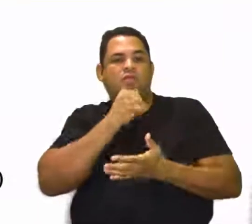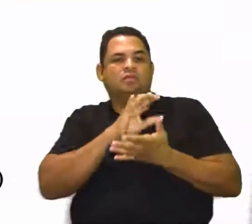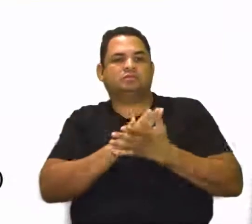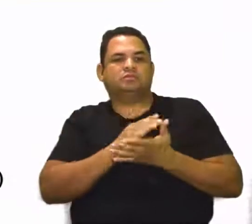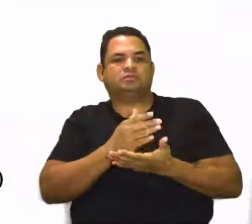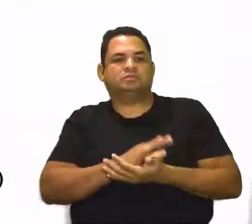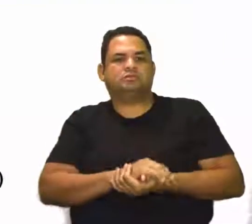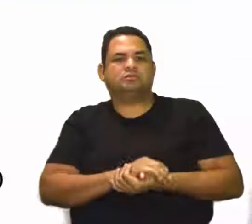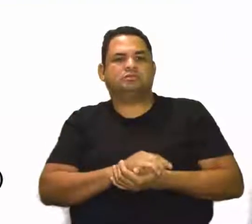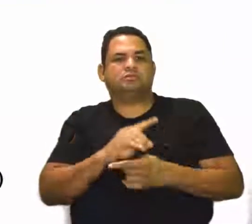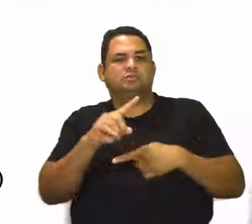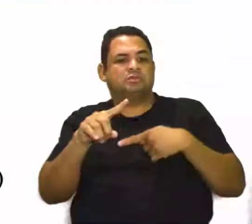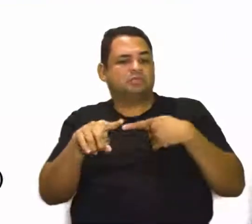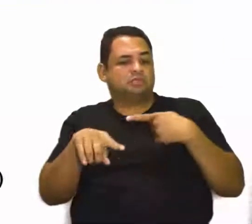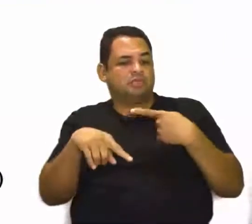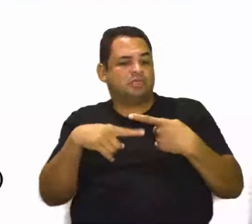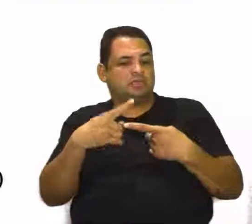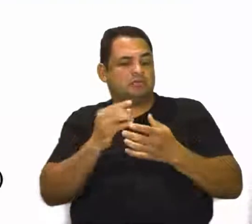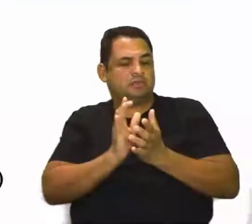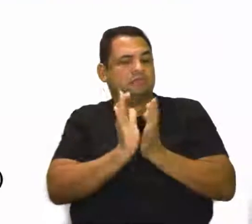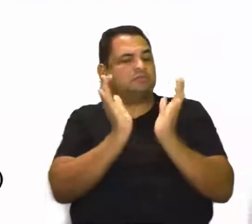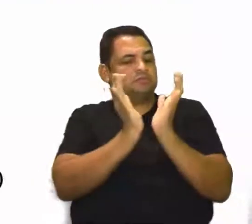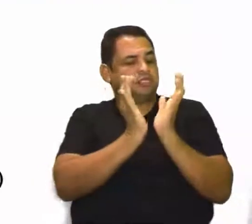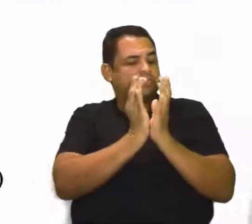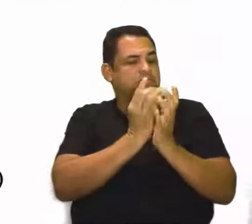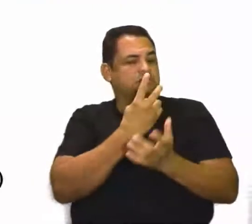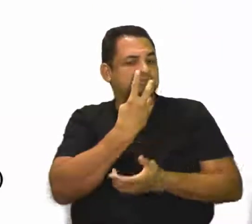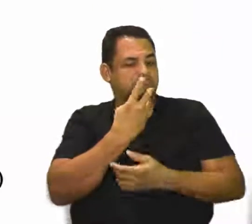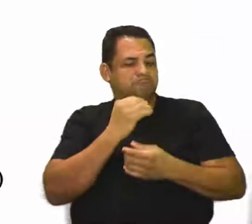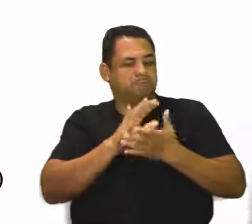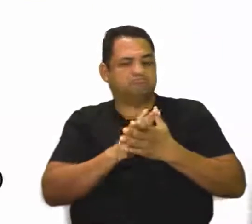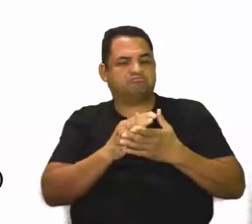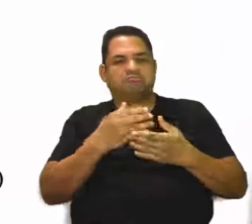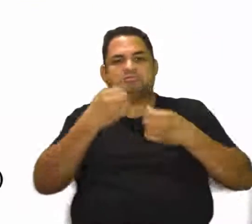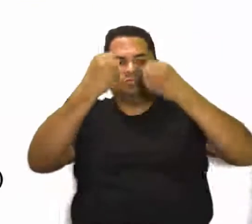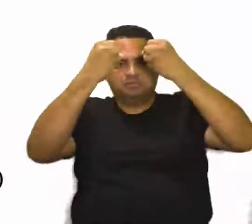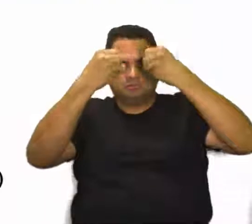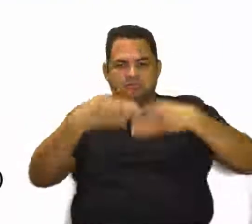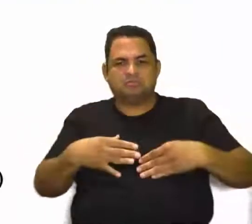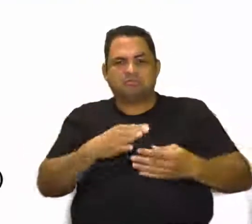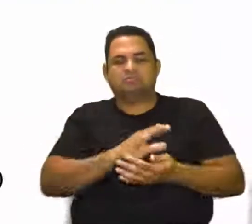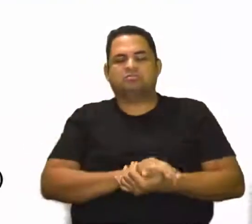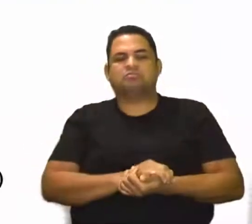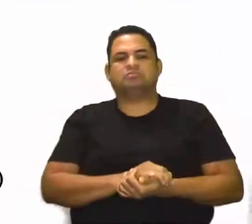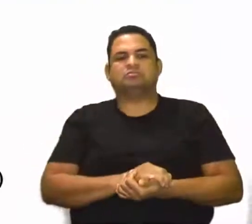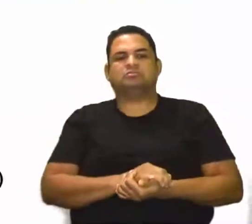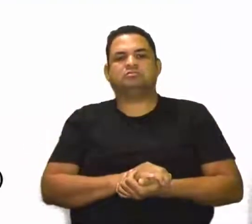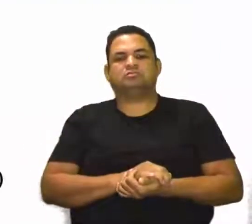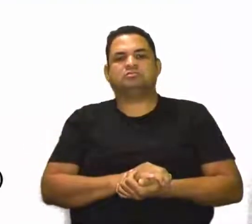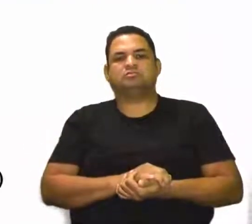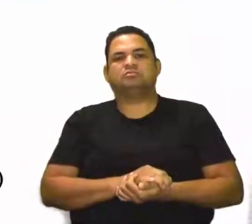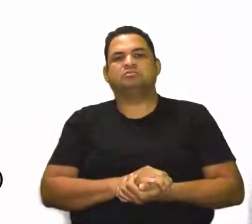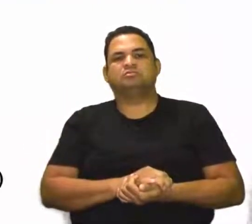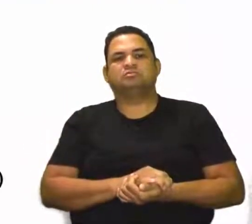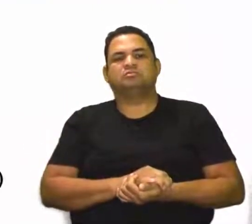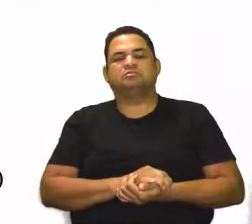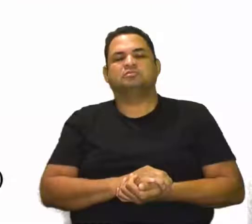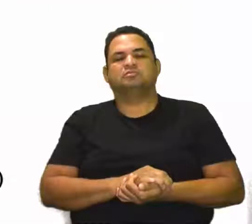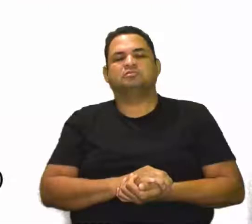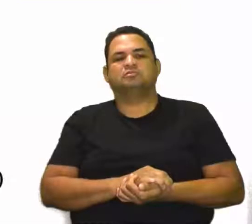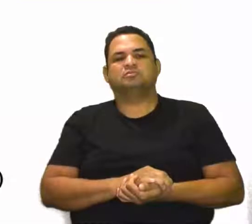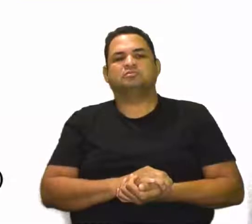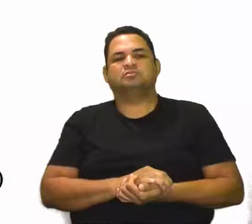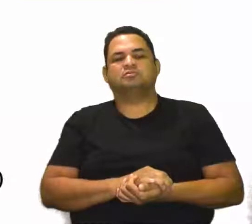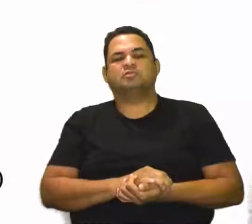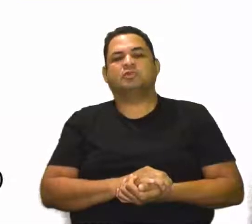vai tratar ela ainda nessa unidade, né, professora? Sim, nós iremos. Nós temos uma aula que vai falar de envelhecimento. Então, vejam bem, o